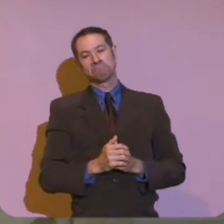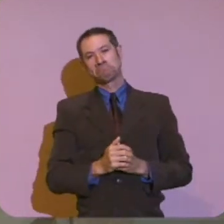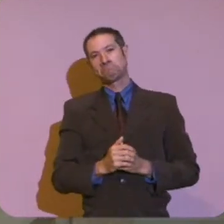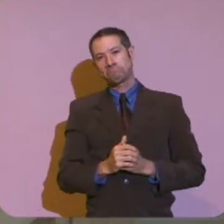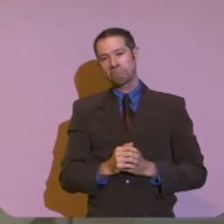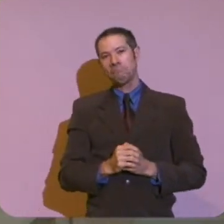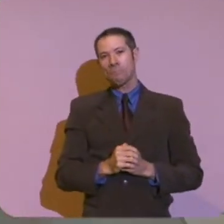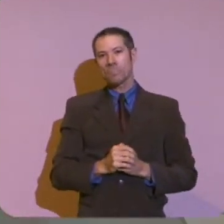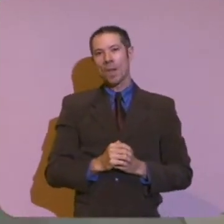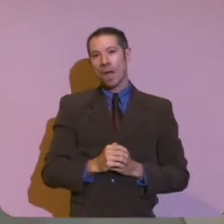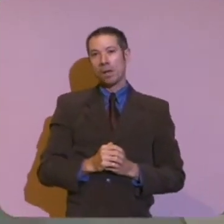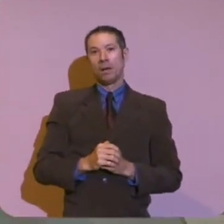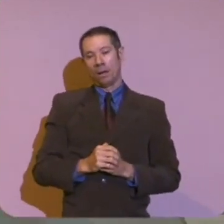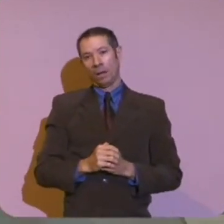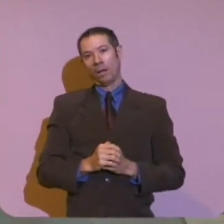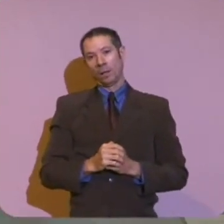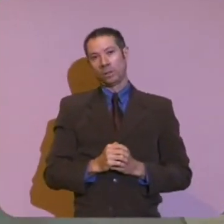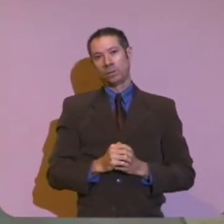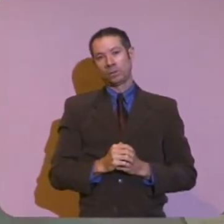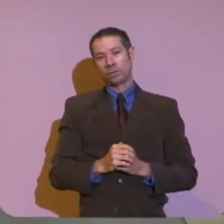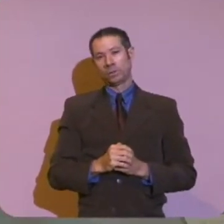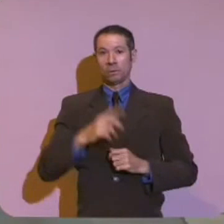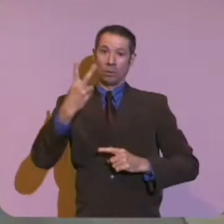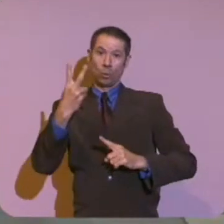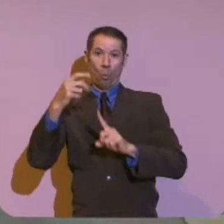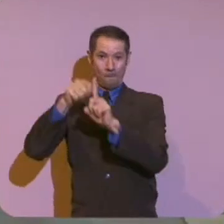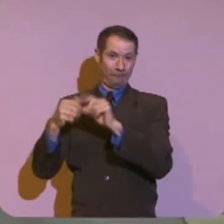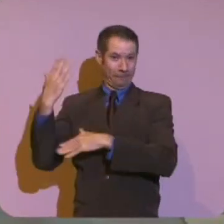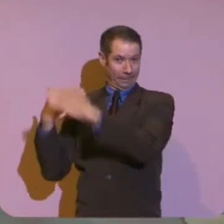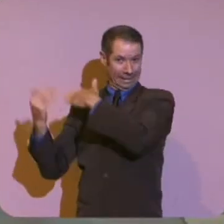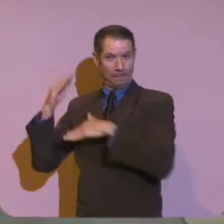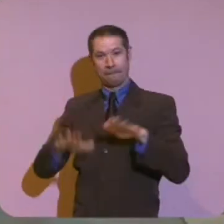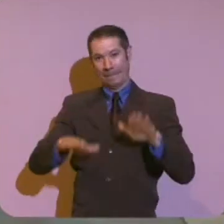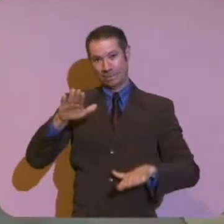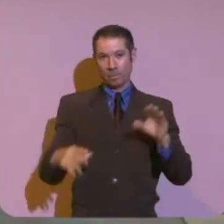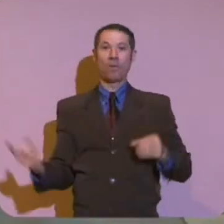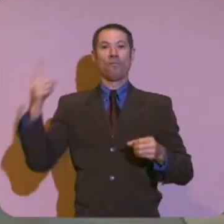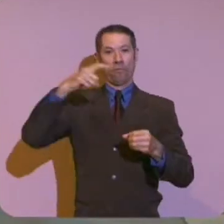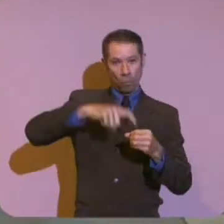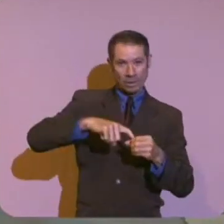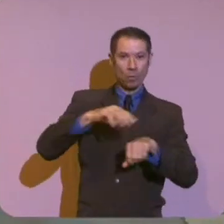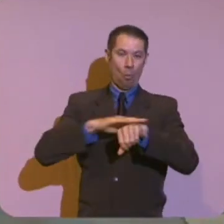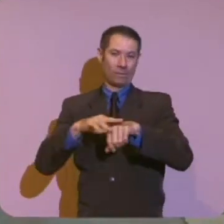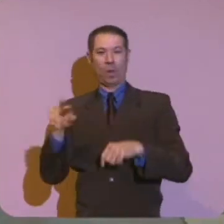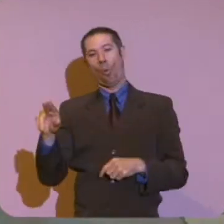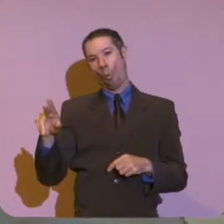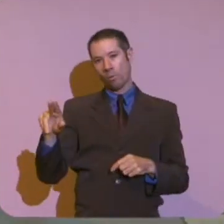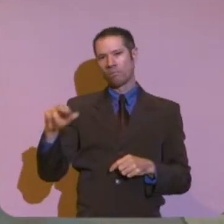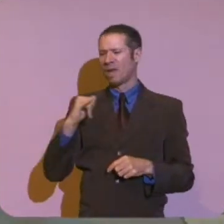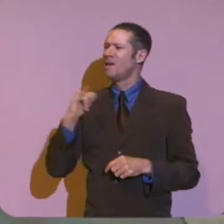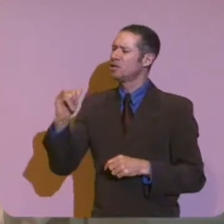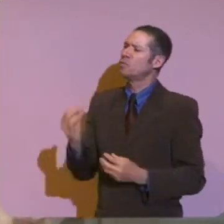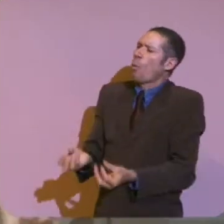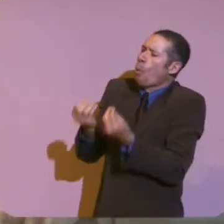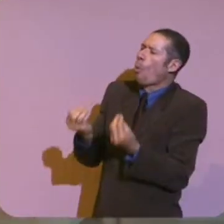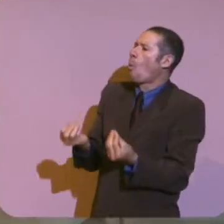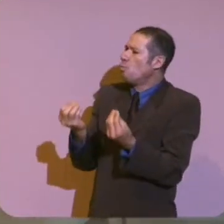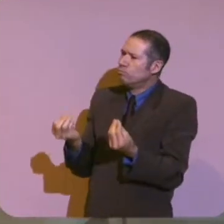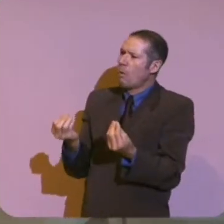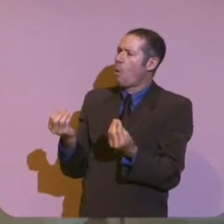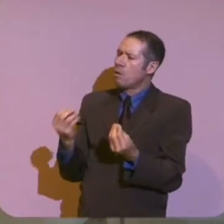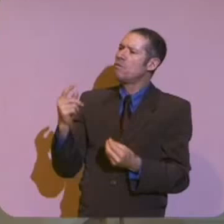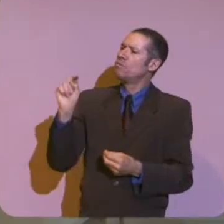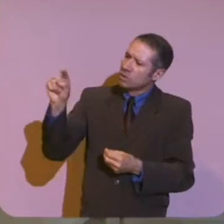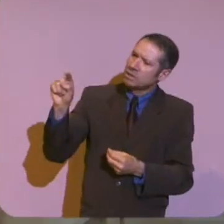há cerca de 2 meses atrás, mais ou menos, eu voltei a falar com esse irmão e disse: como é que